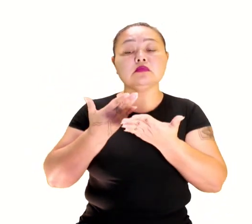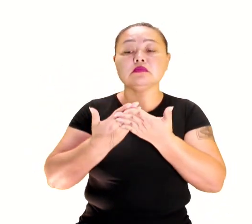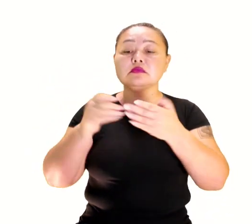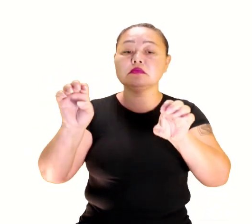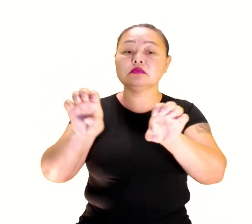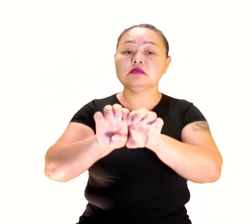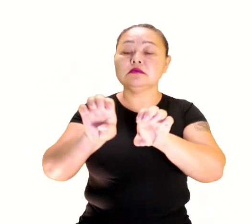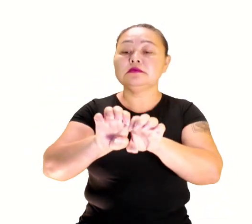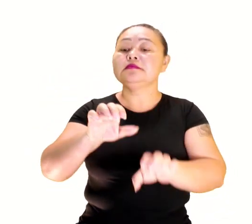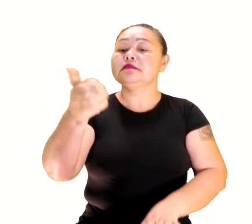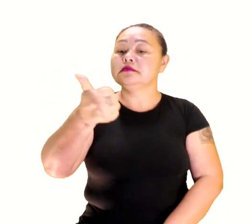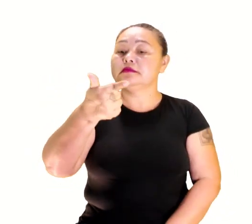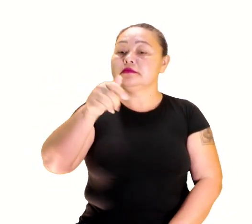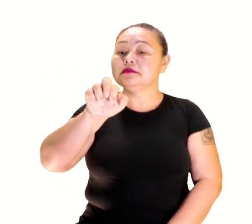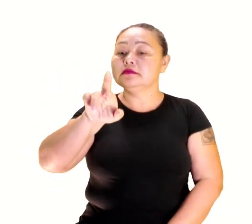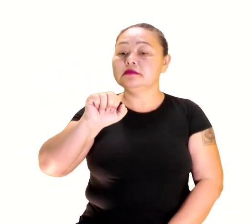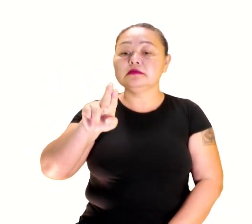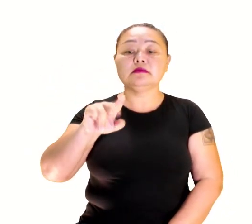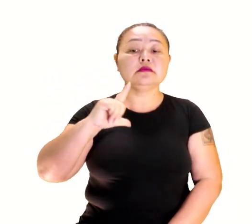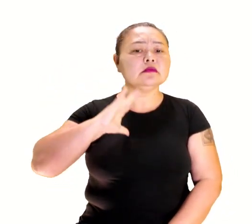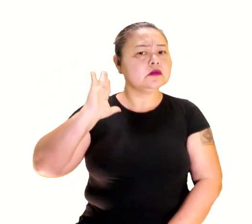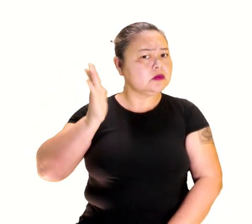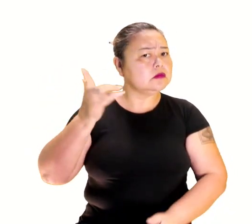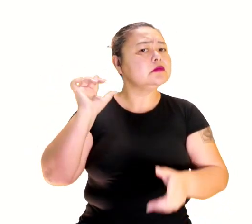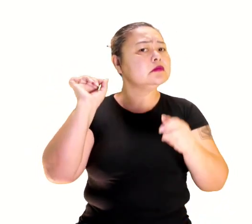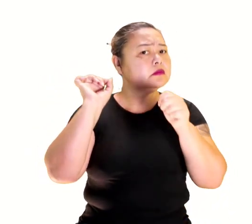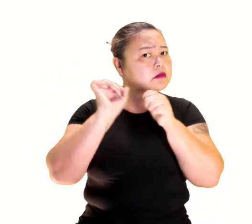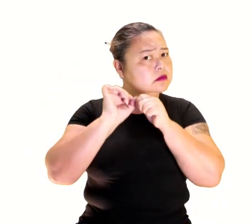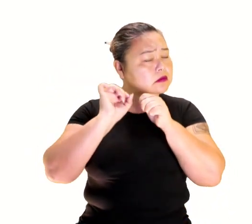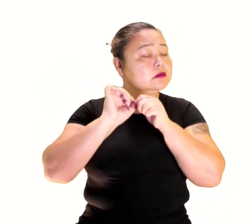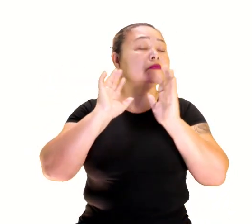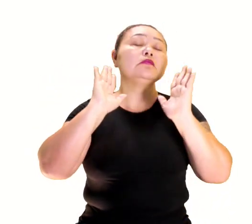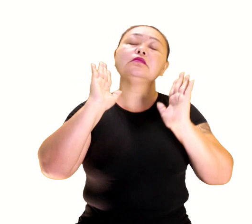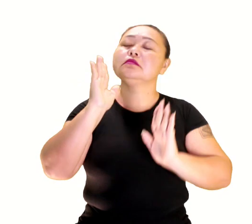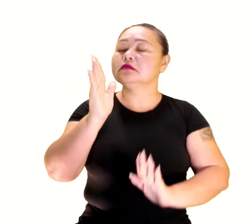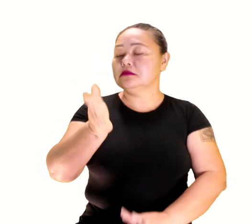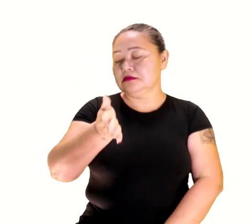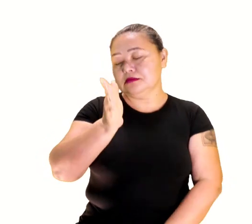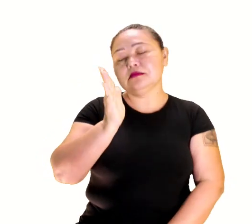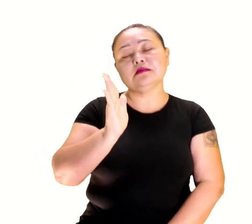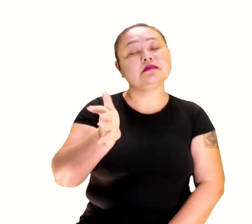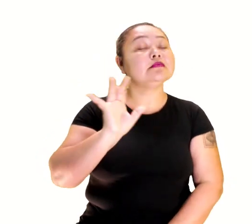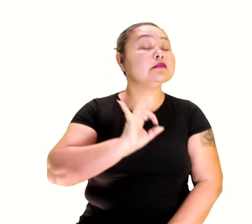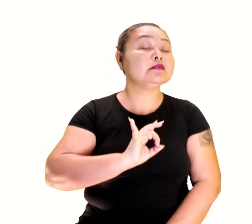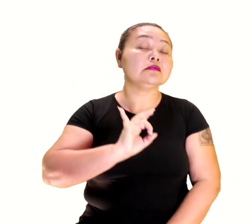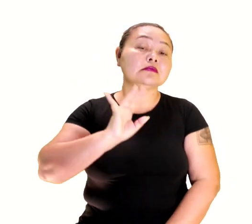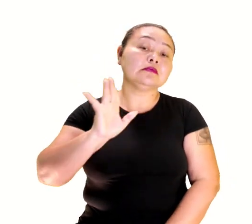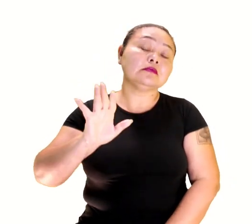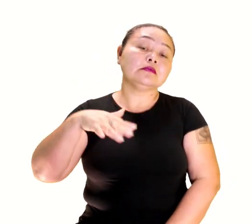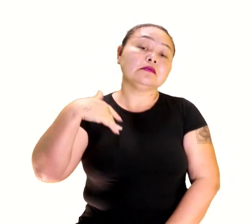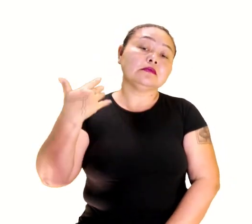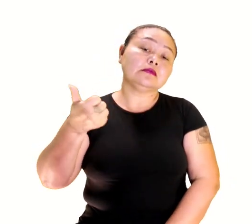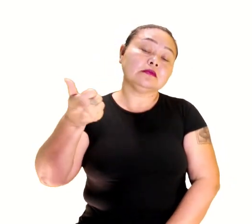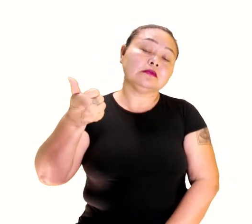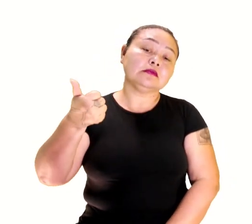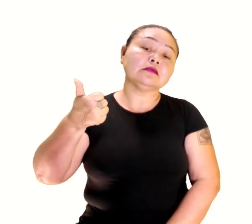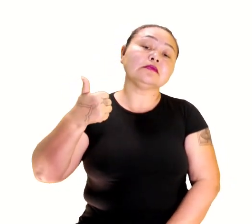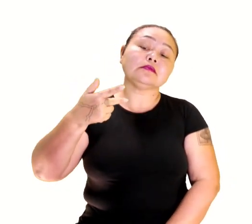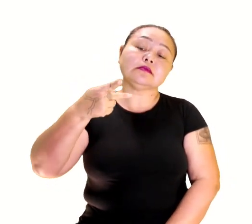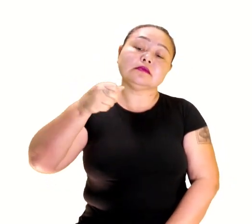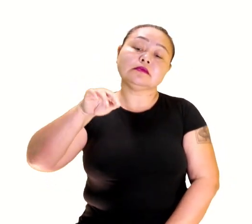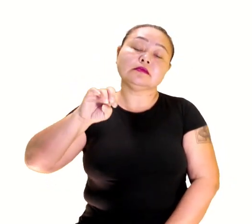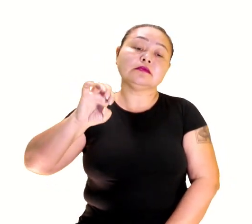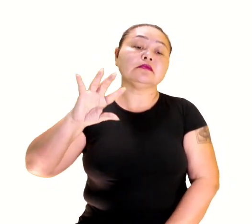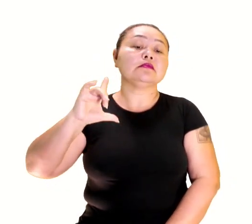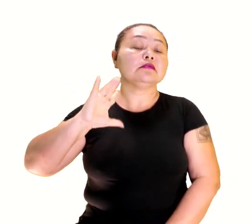equações do primeiro grau. Uai, professor, mas nós já fizemos esse estudo. Já fizemos. Só que a primeira parte é